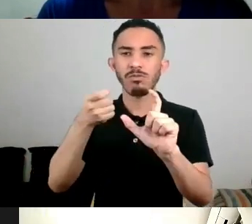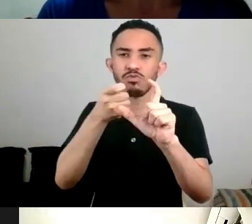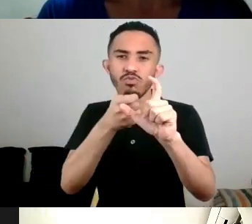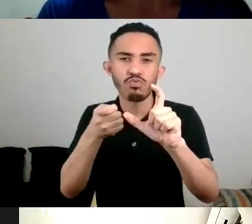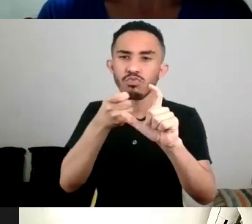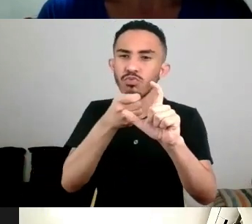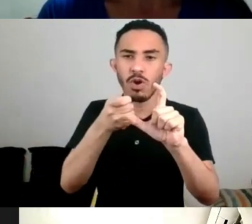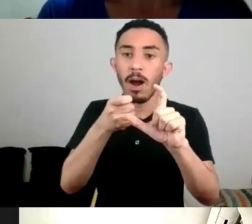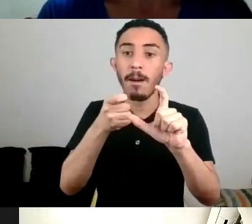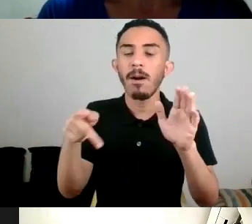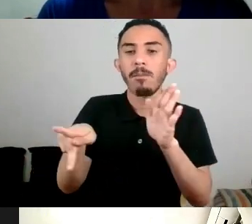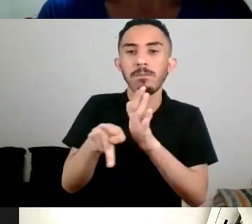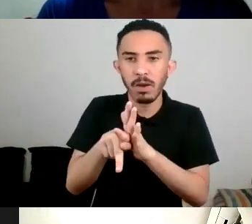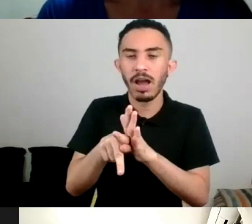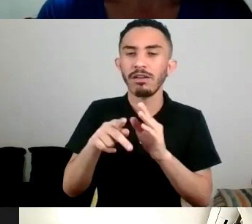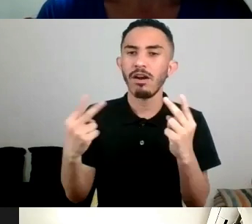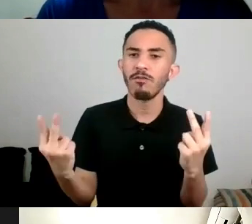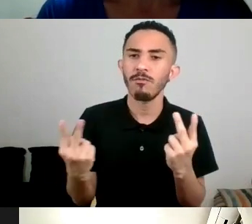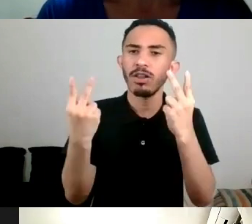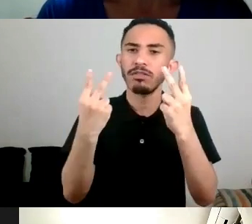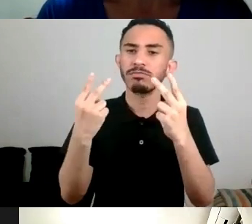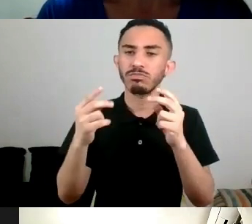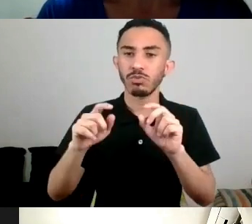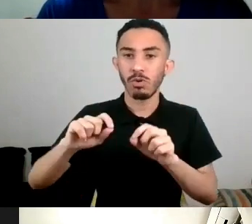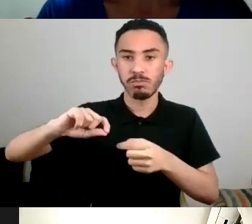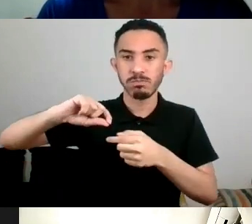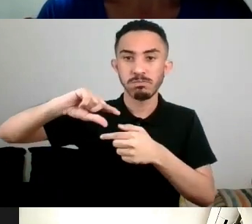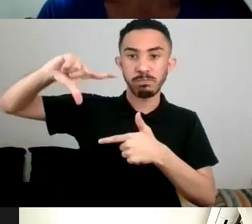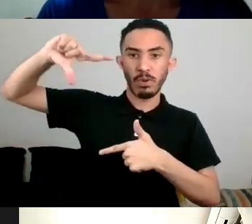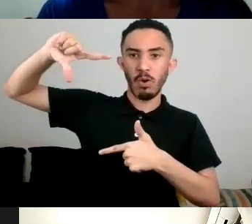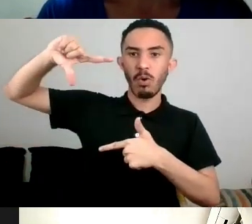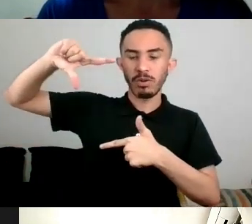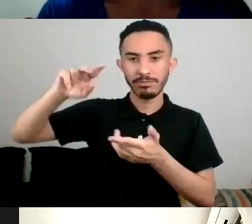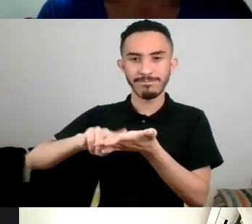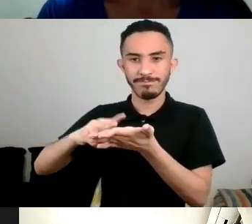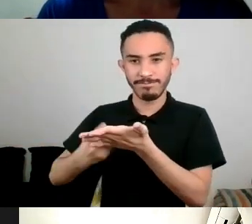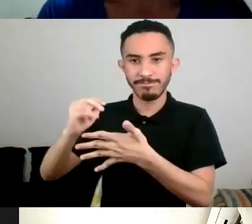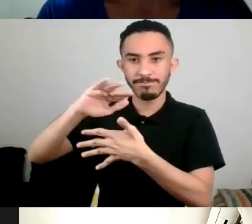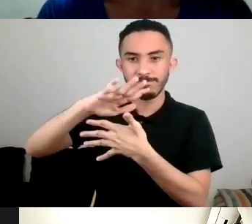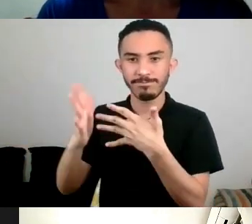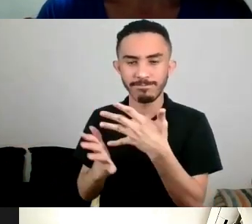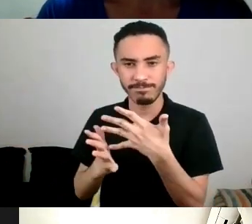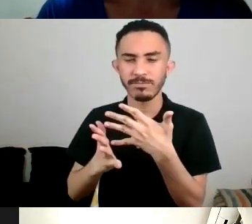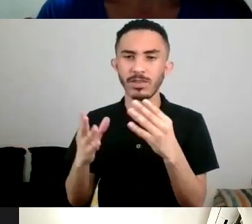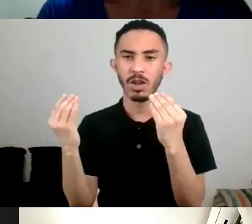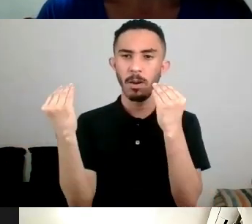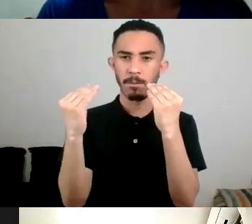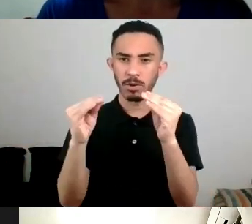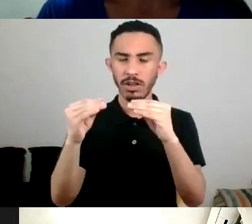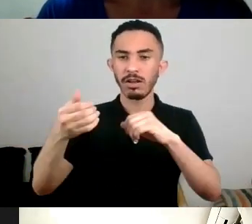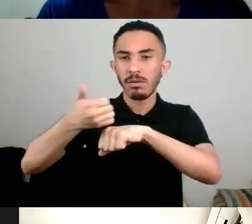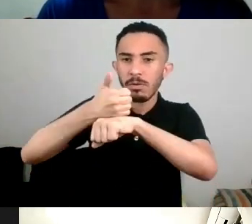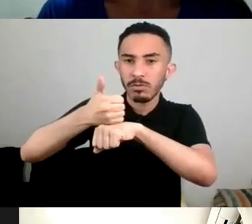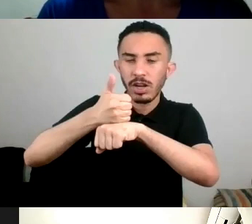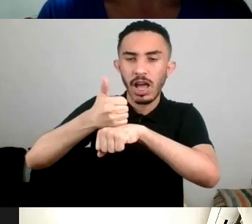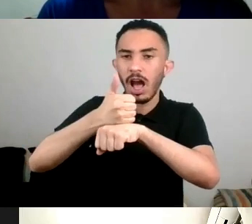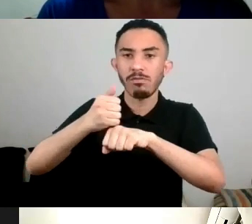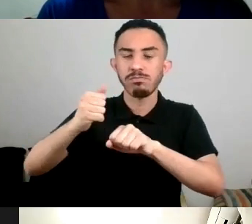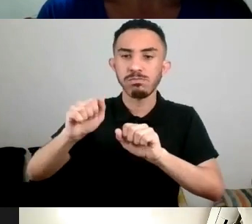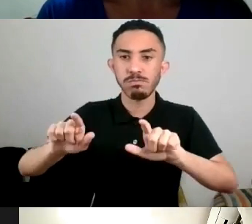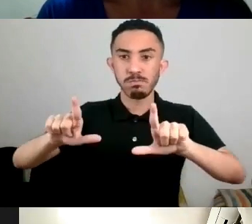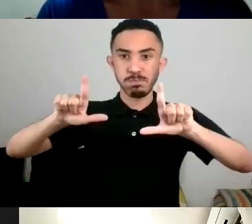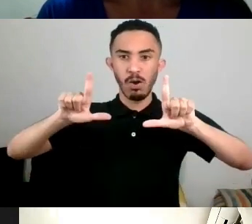Code, foi realizada valorizando o tamanho da janela do tradutor de Libras, colocando o profissional em destaque